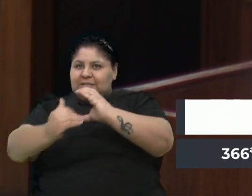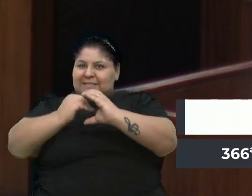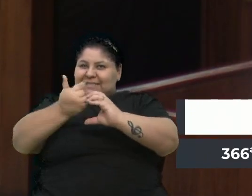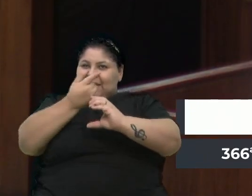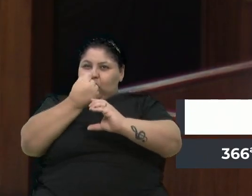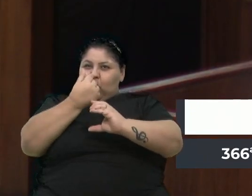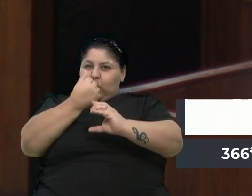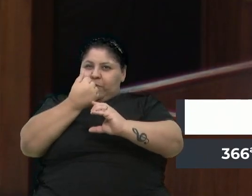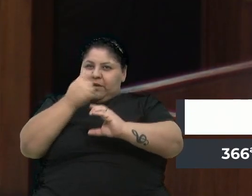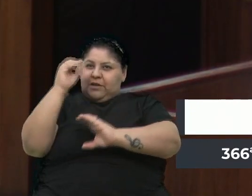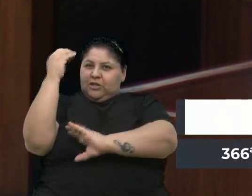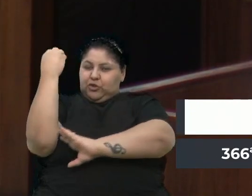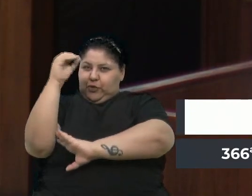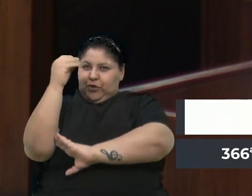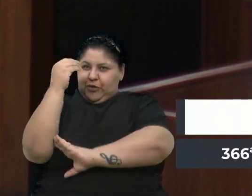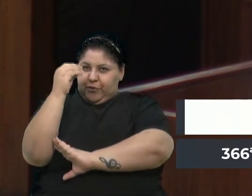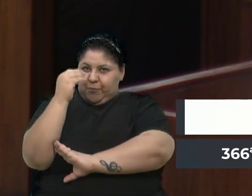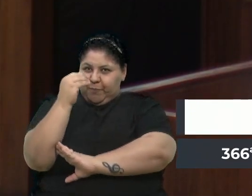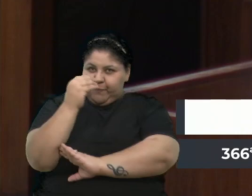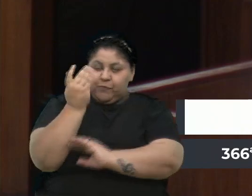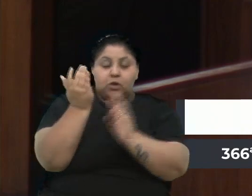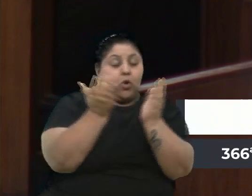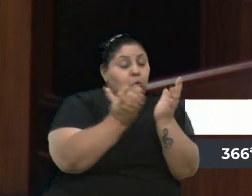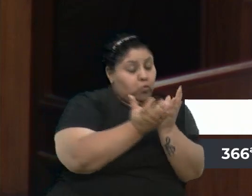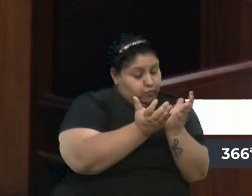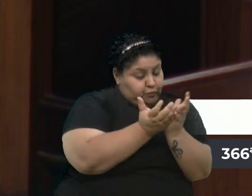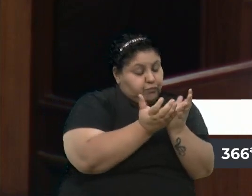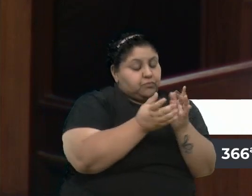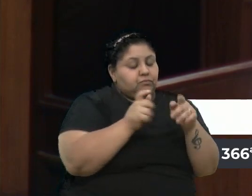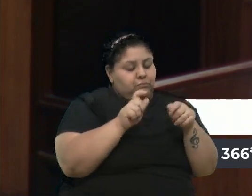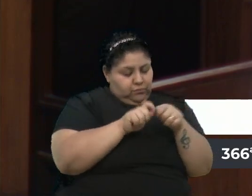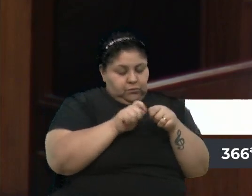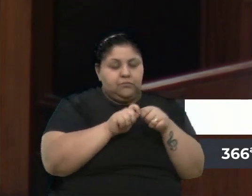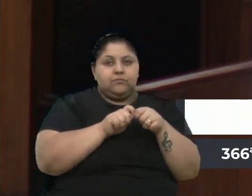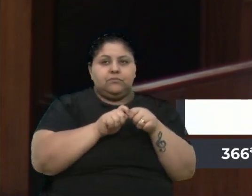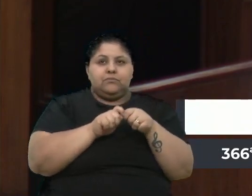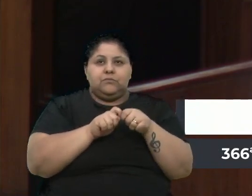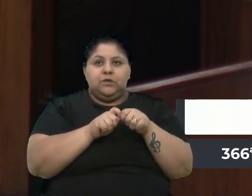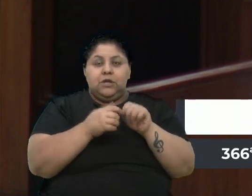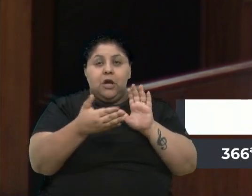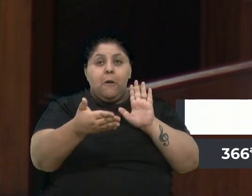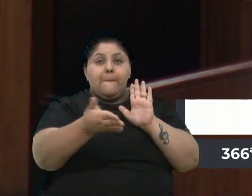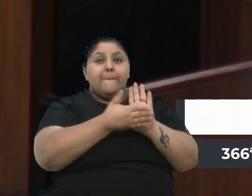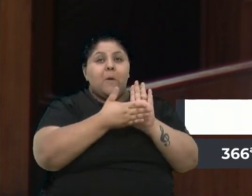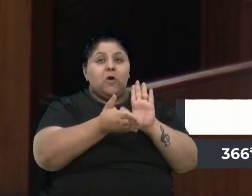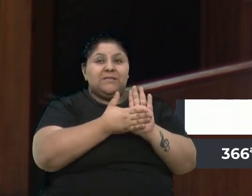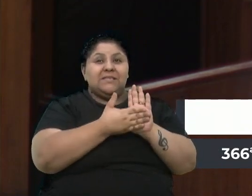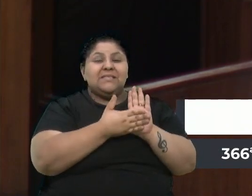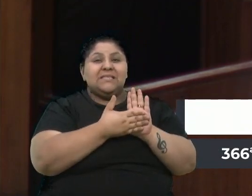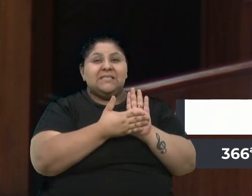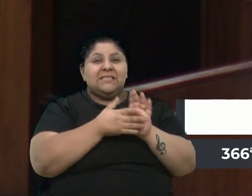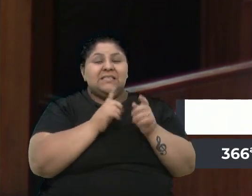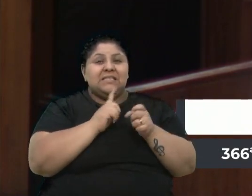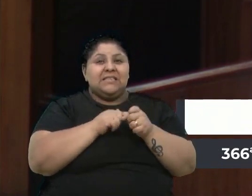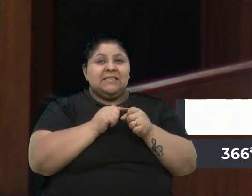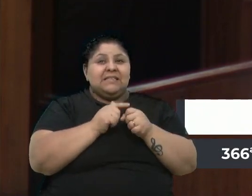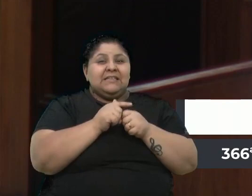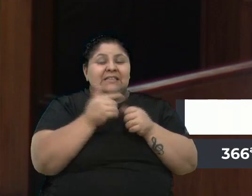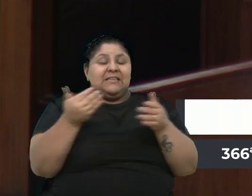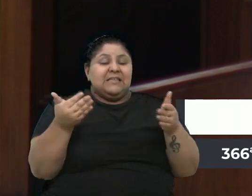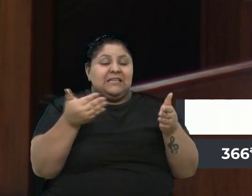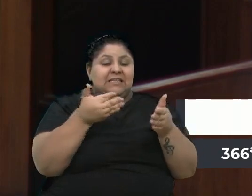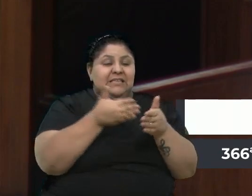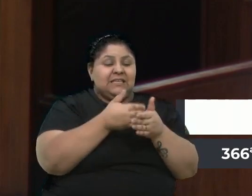isso, os estudos que foram feitos comprovam que cidades de até